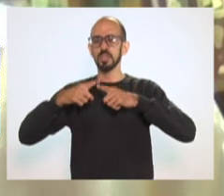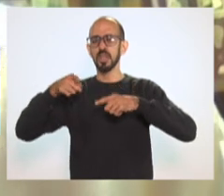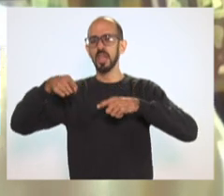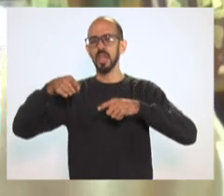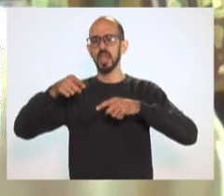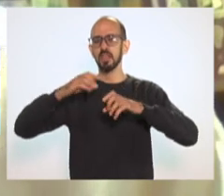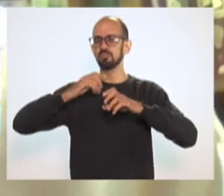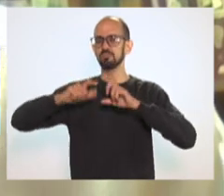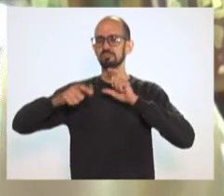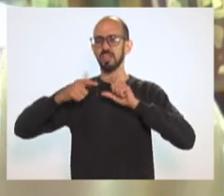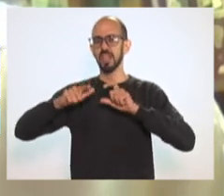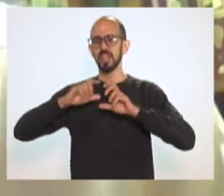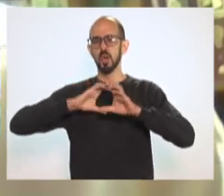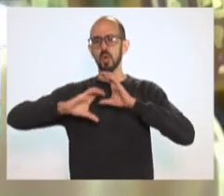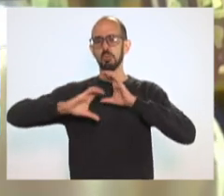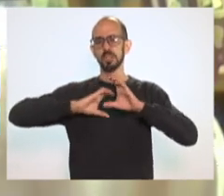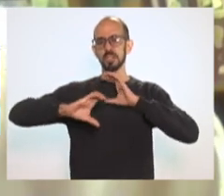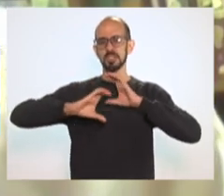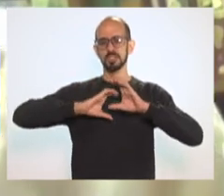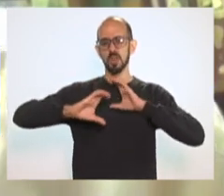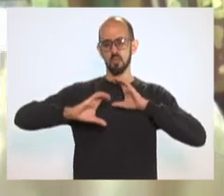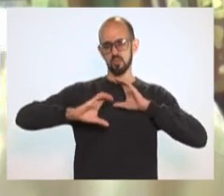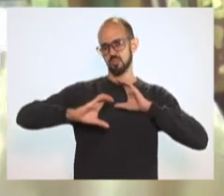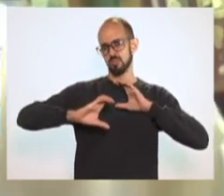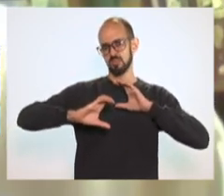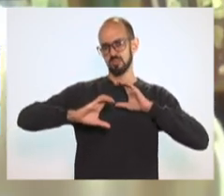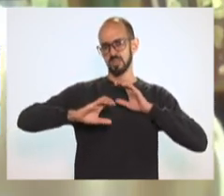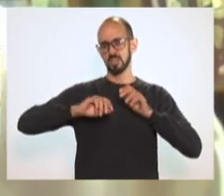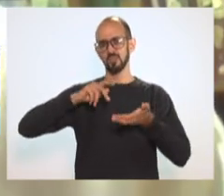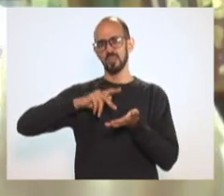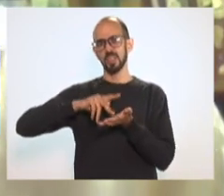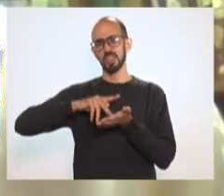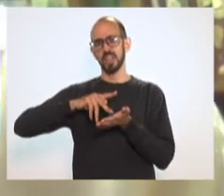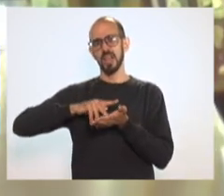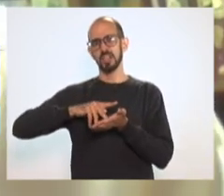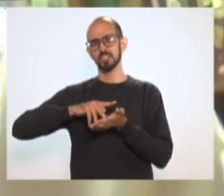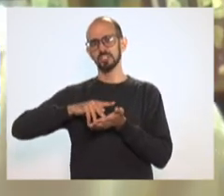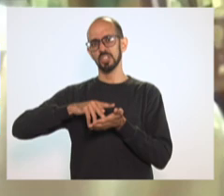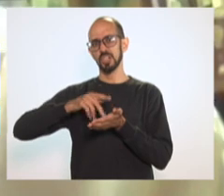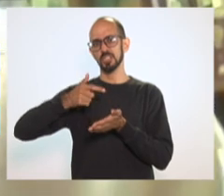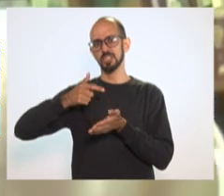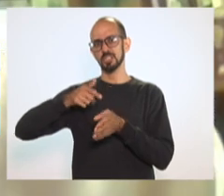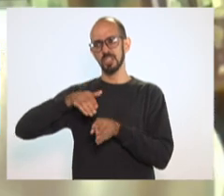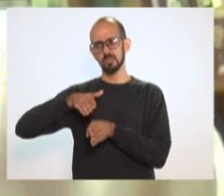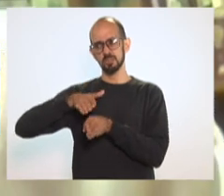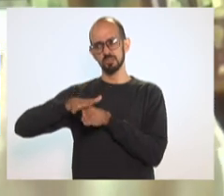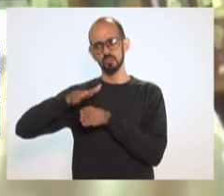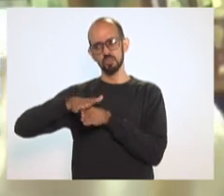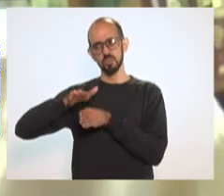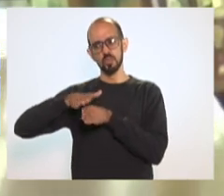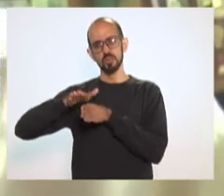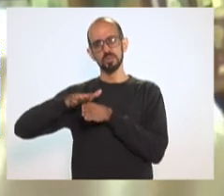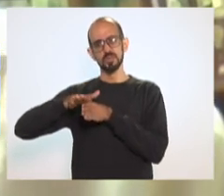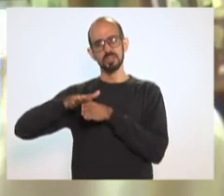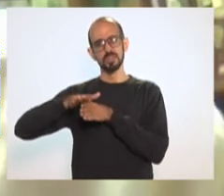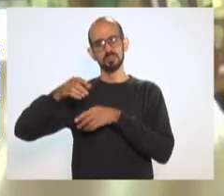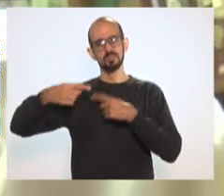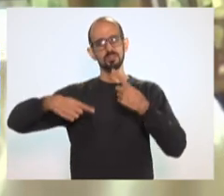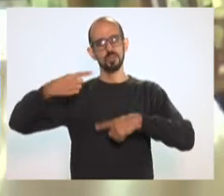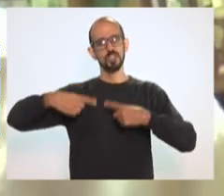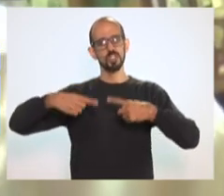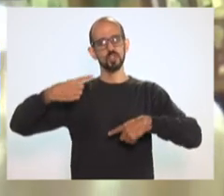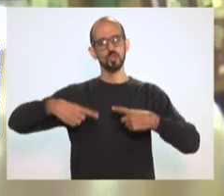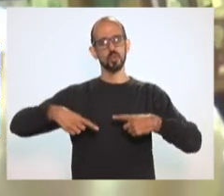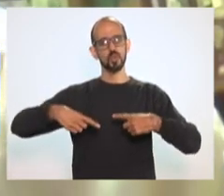políticas que tenham intersetorialidade porque elas de fato são loteadas politicamente e o que acontece é que cada